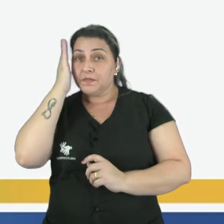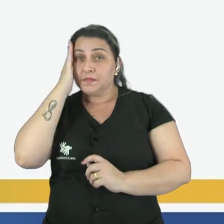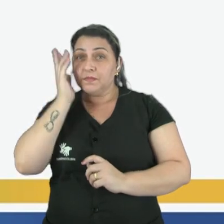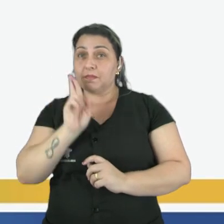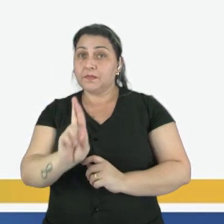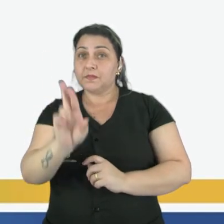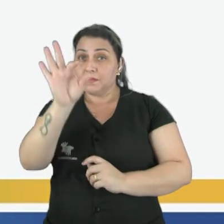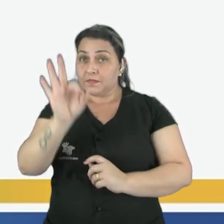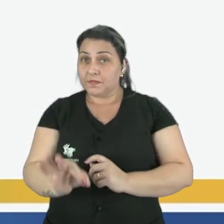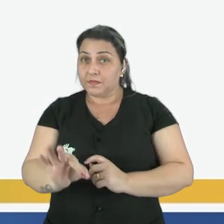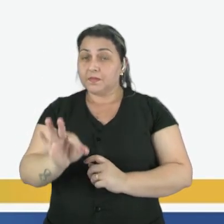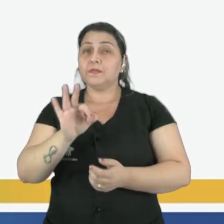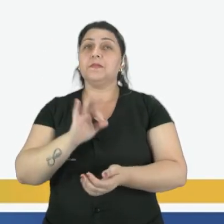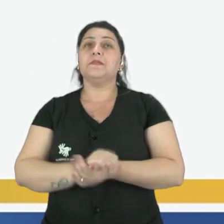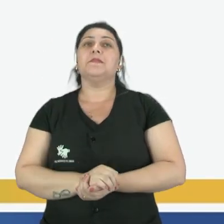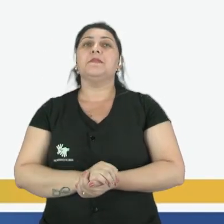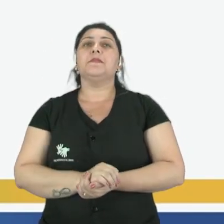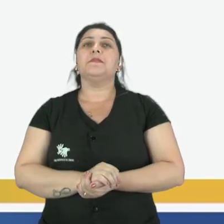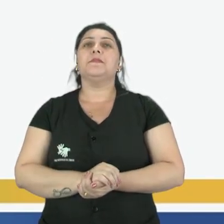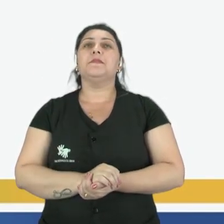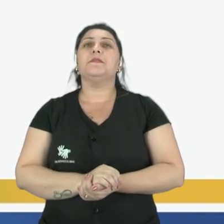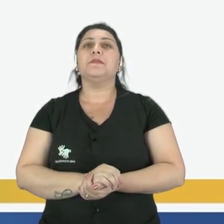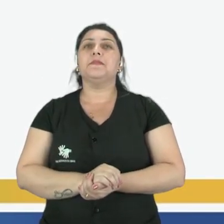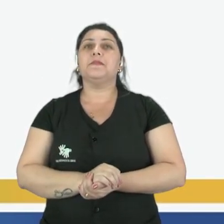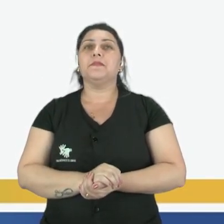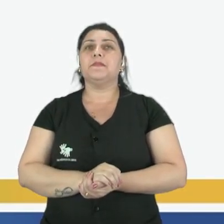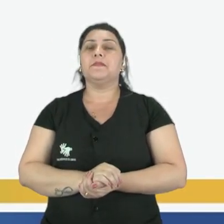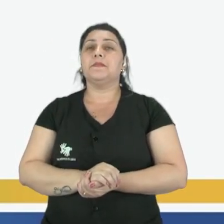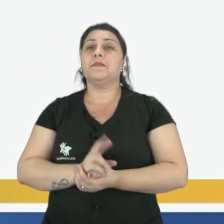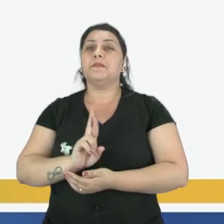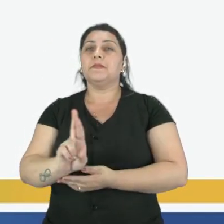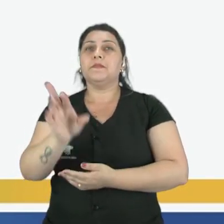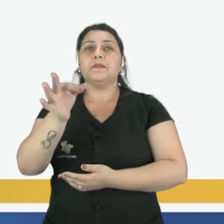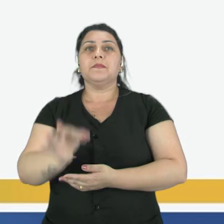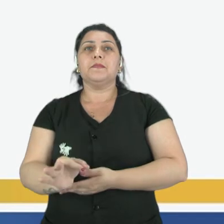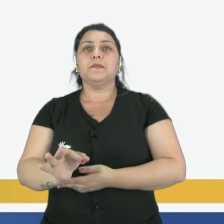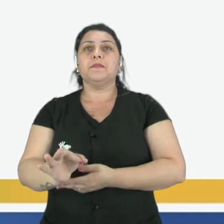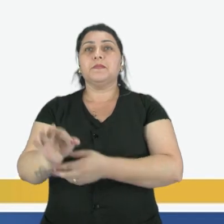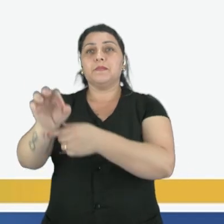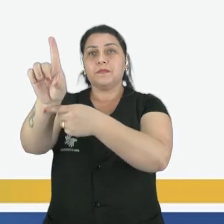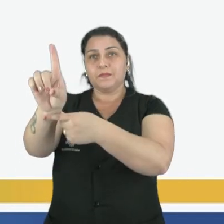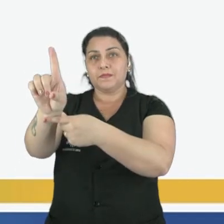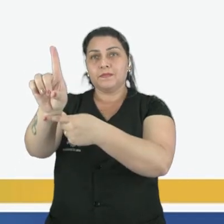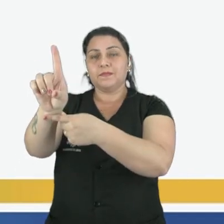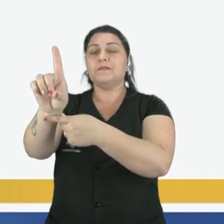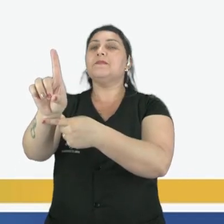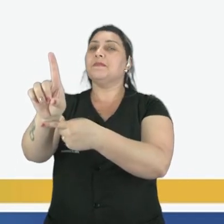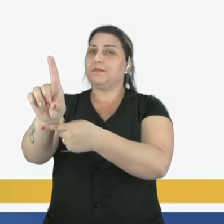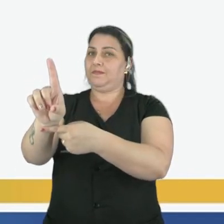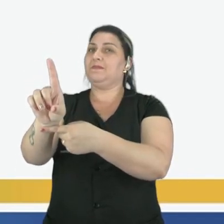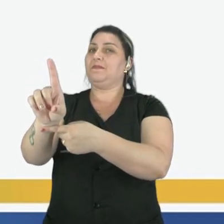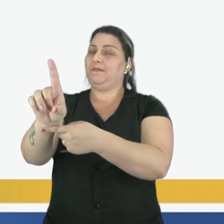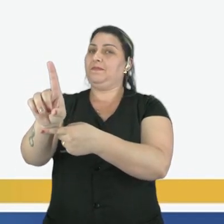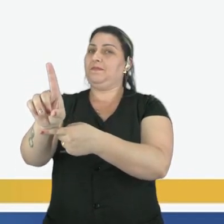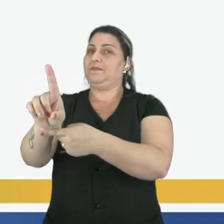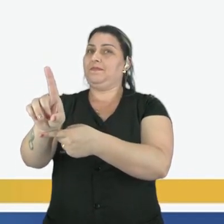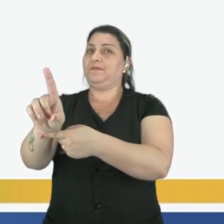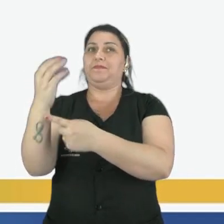influência predominantemente nacional, em que não se observa a influência dela sobre as atividades